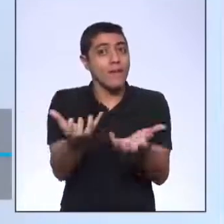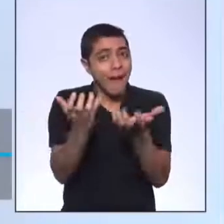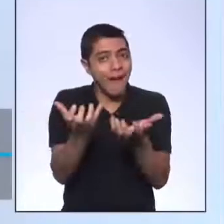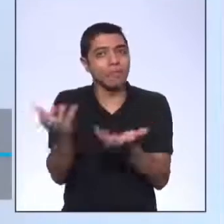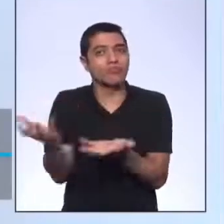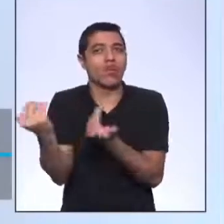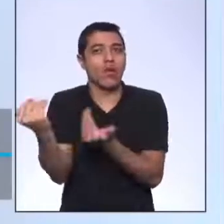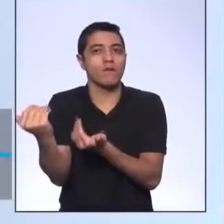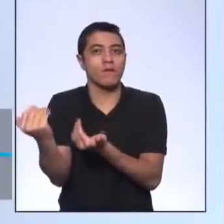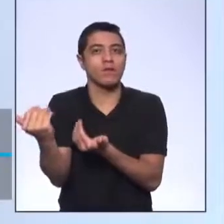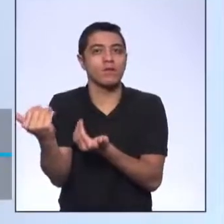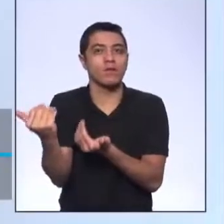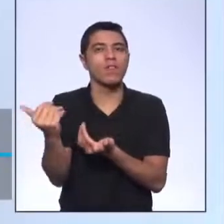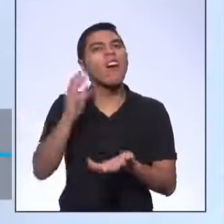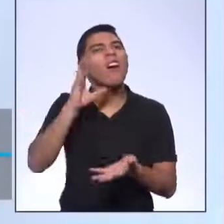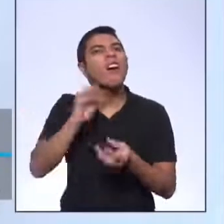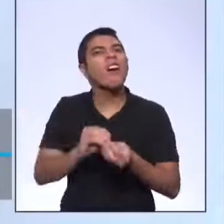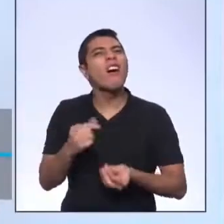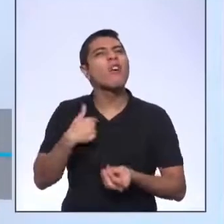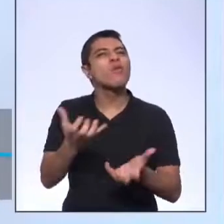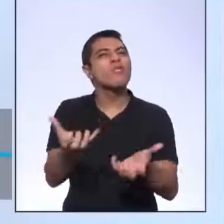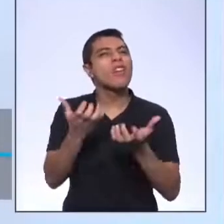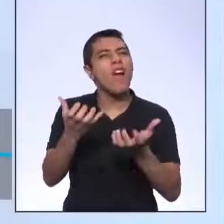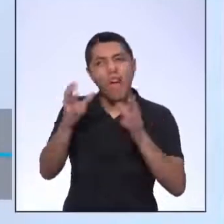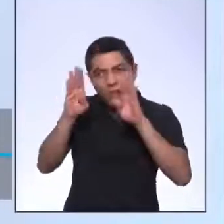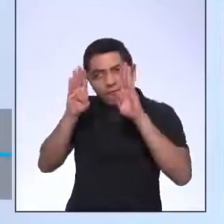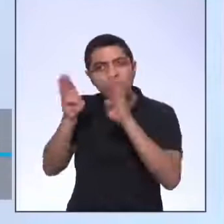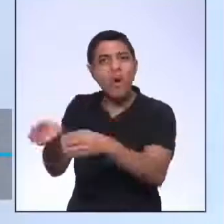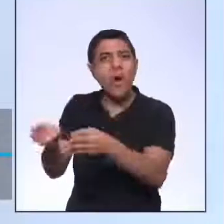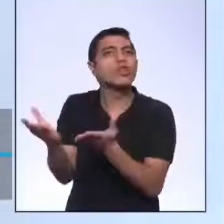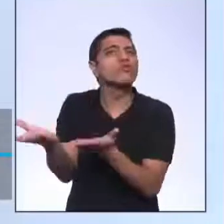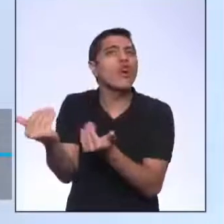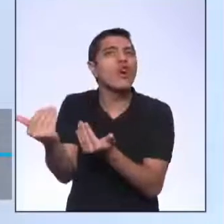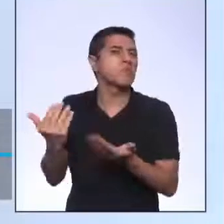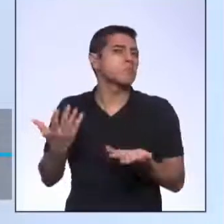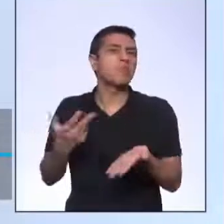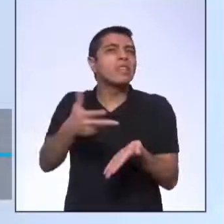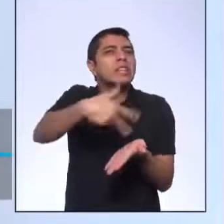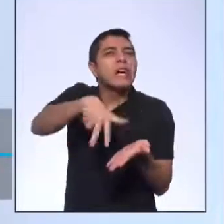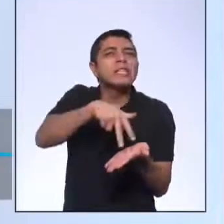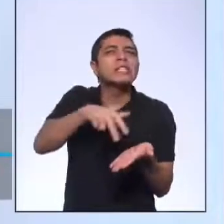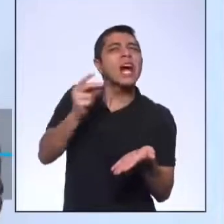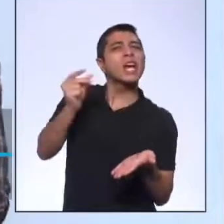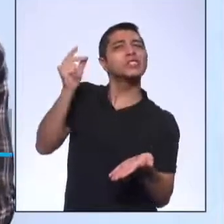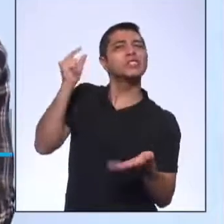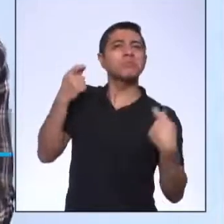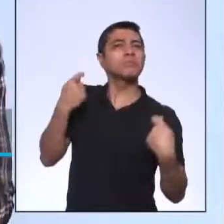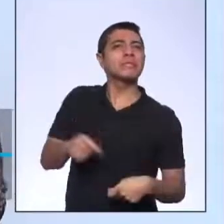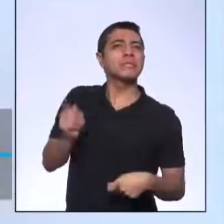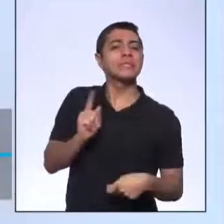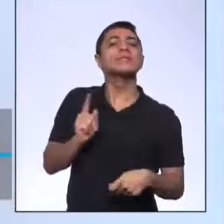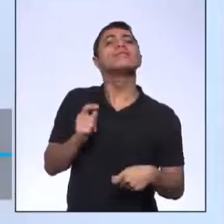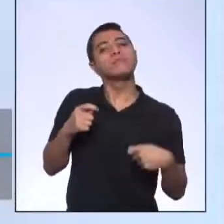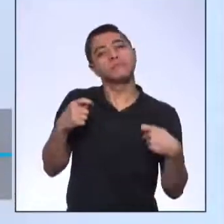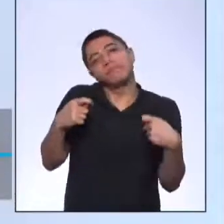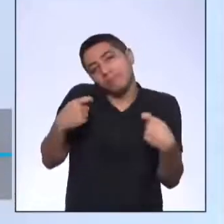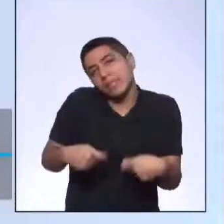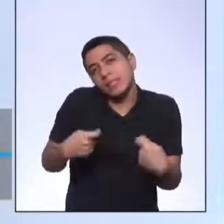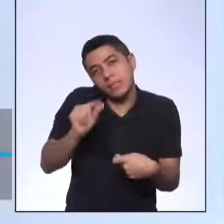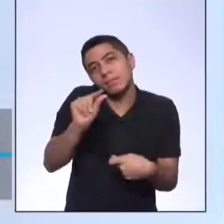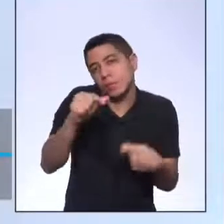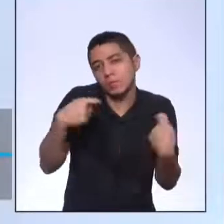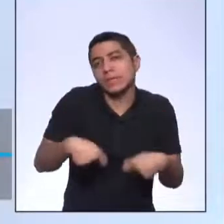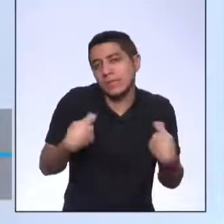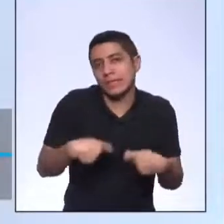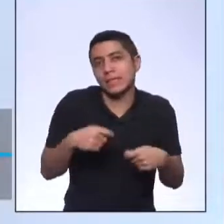coisas um pouco mais antigas não muito pelo contrário só que eu tenho que fazer isso sempre procurando uma forma de